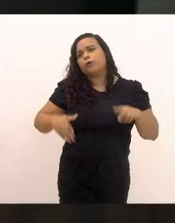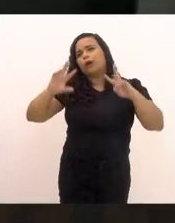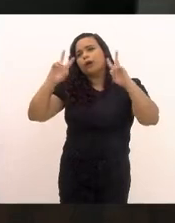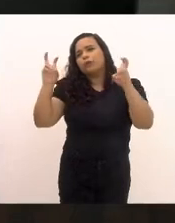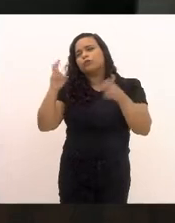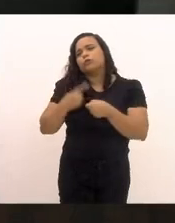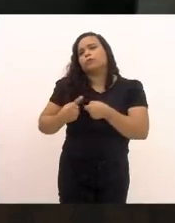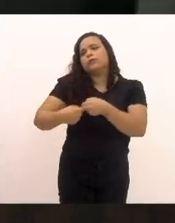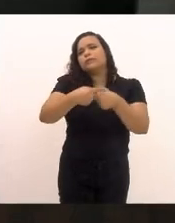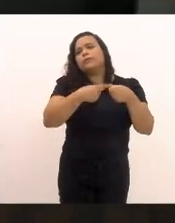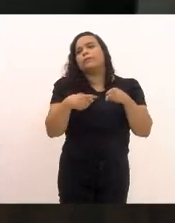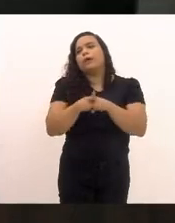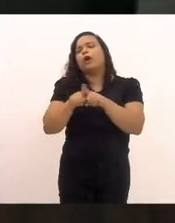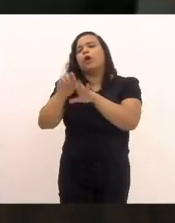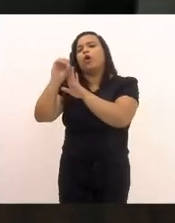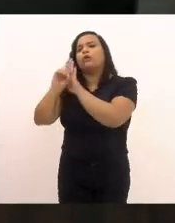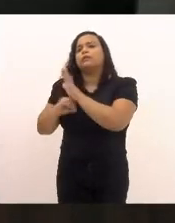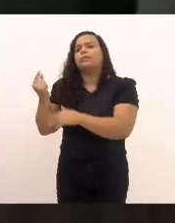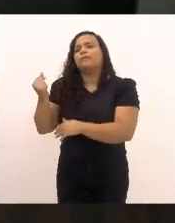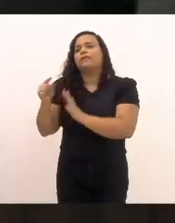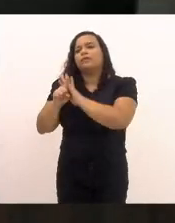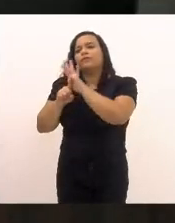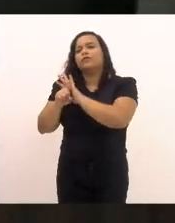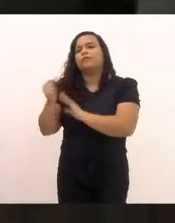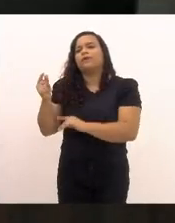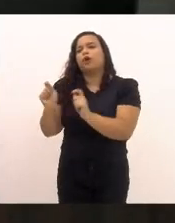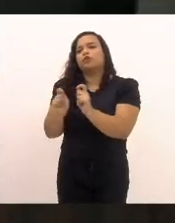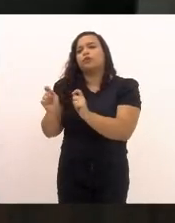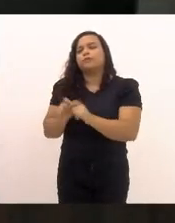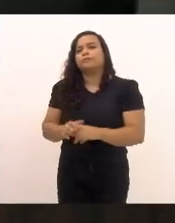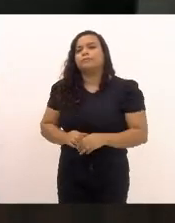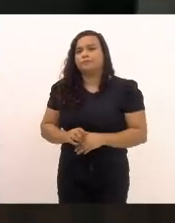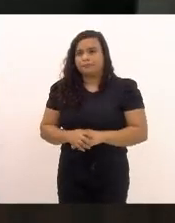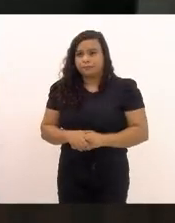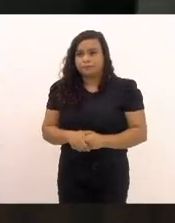Desenvolvimento Regional e Orçamento, Finanças, Fiscalização Financeira e Controle.